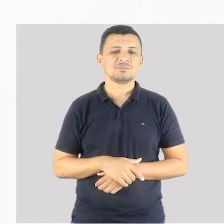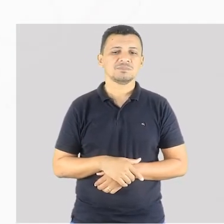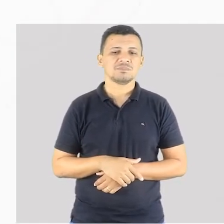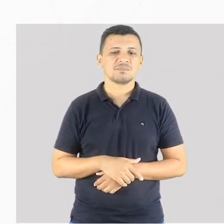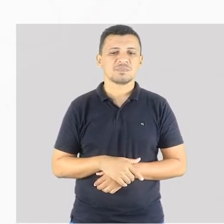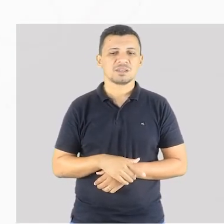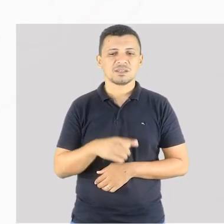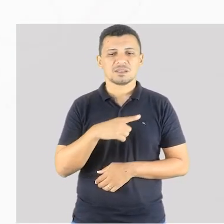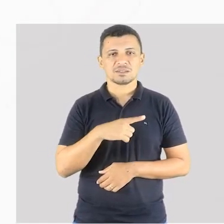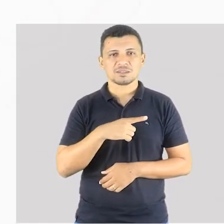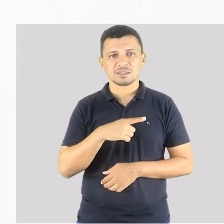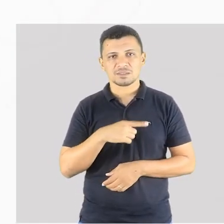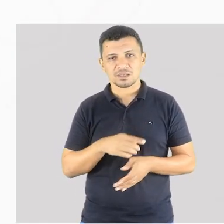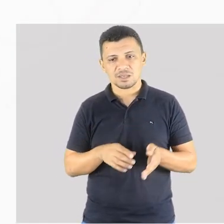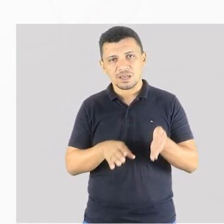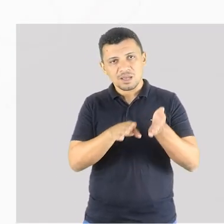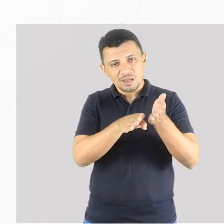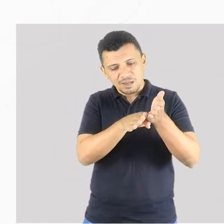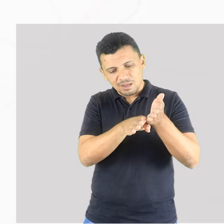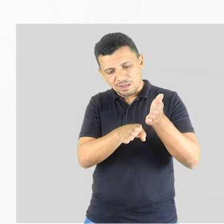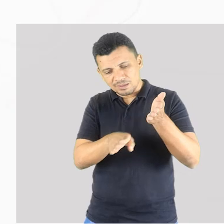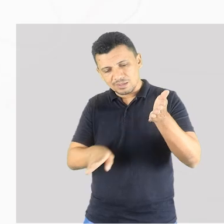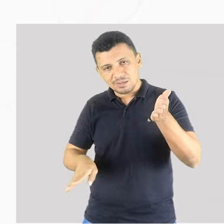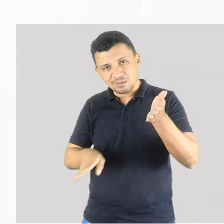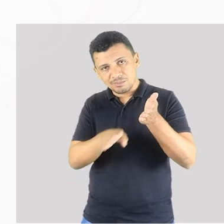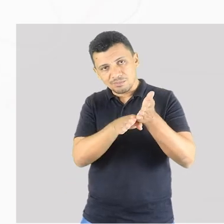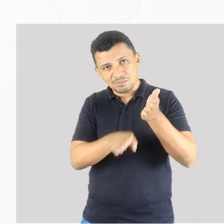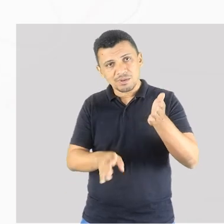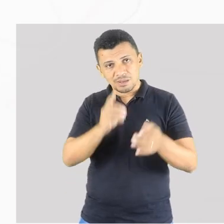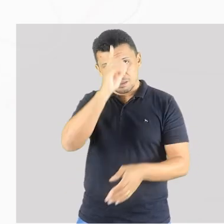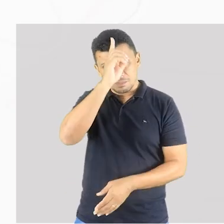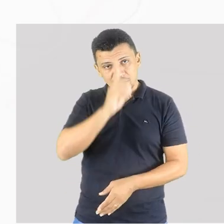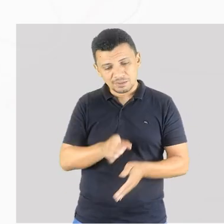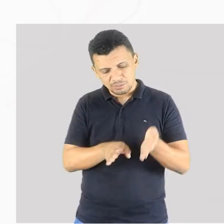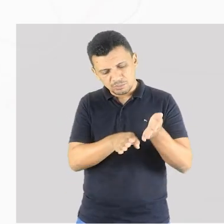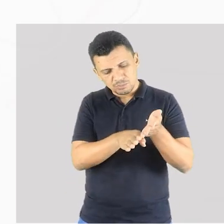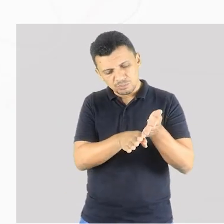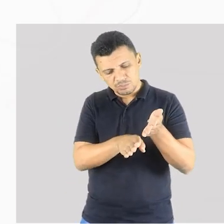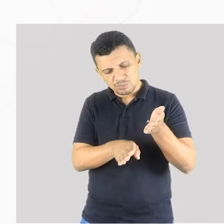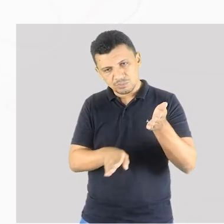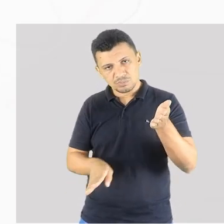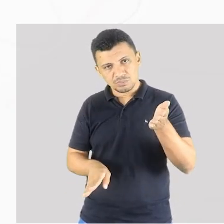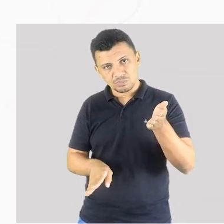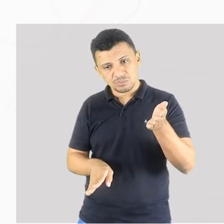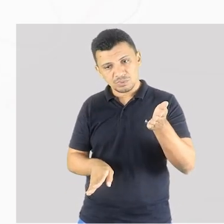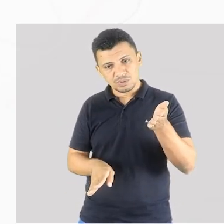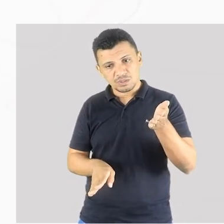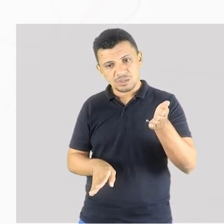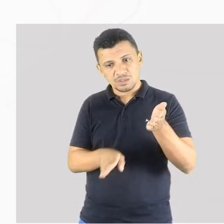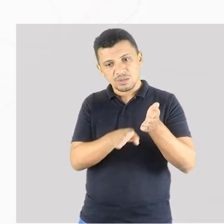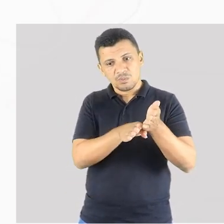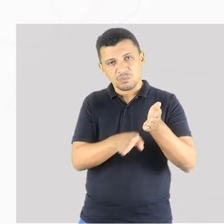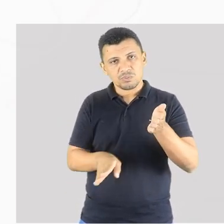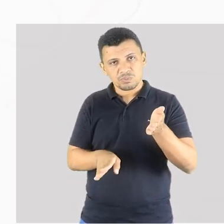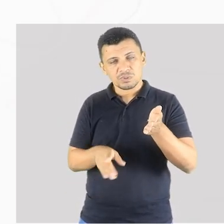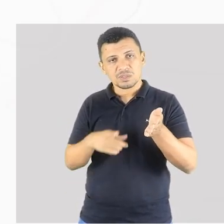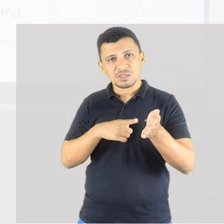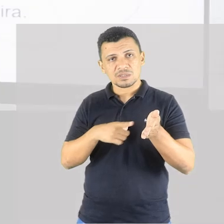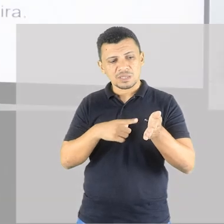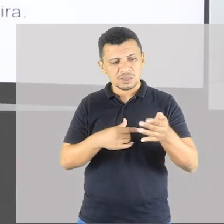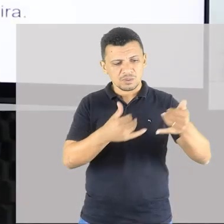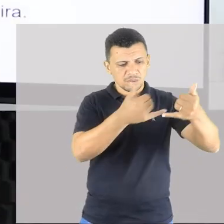a superfície é essa daqui amarela, é a área. Ela está sendo atravessada por umas linhas de